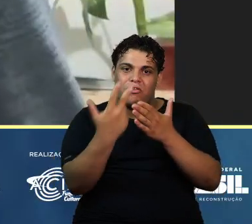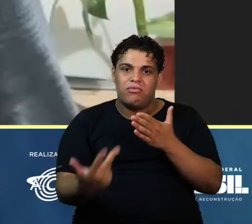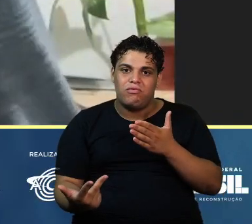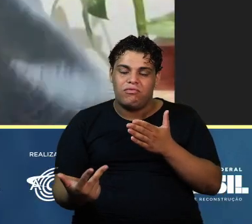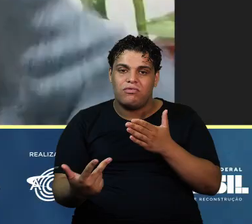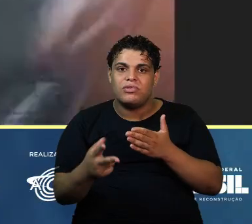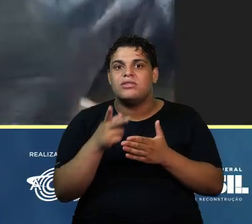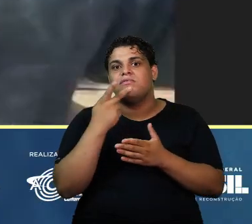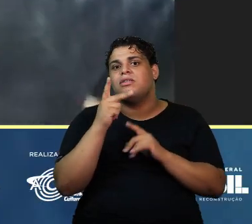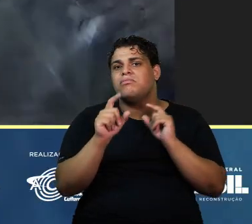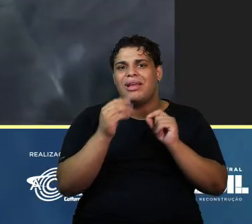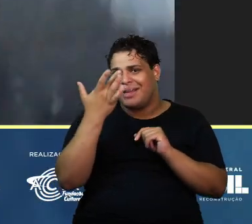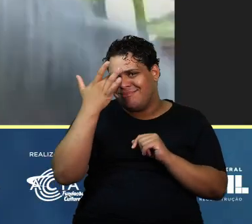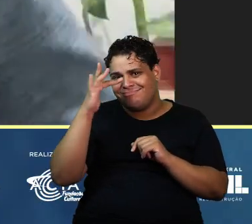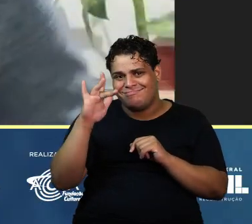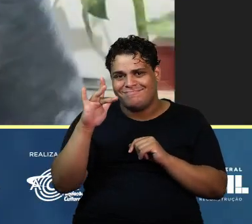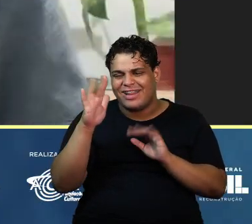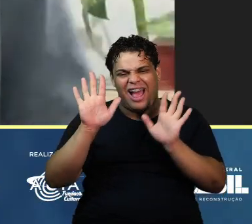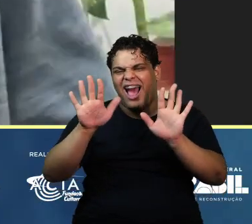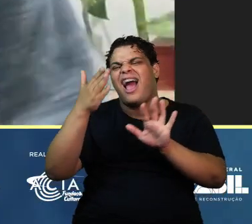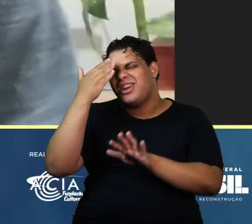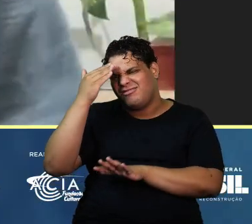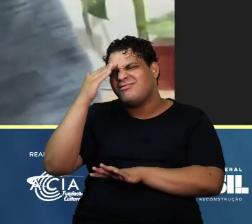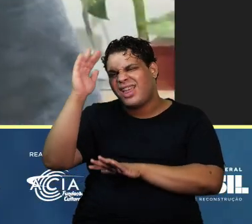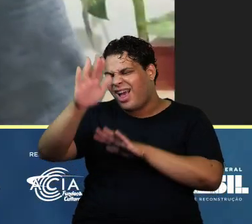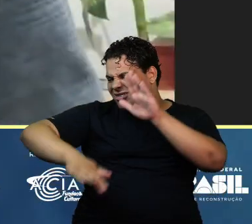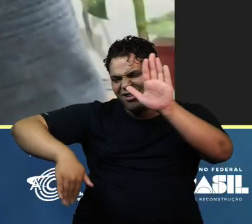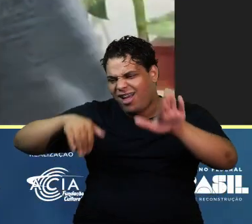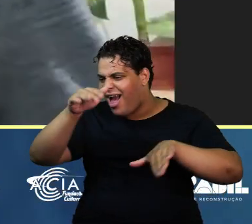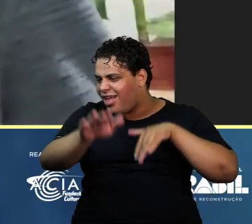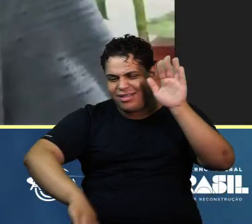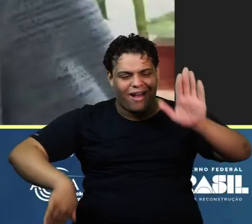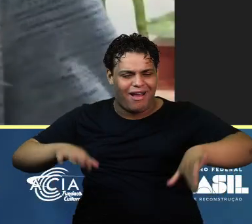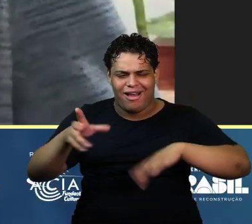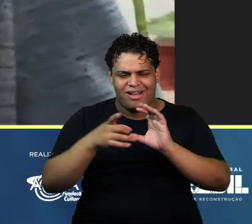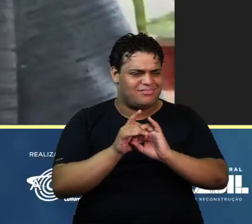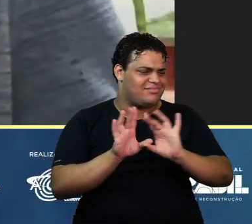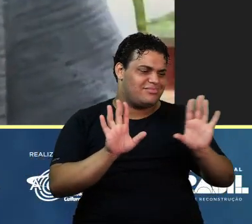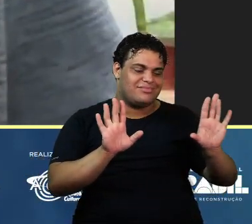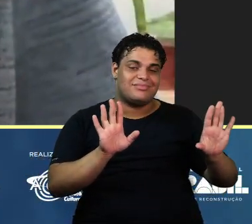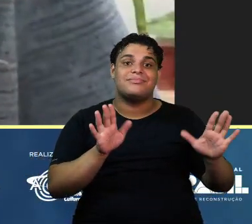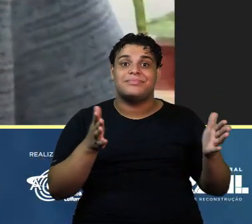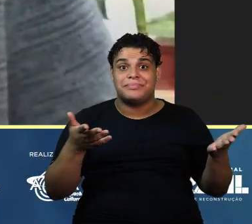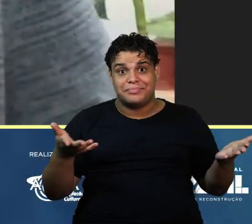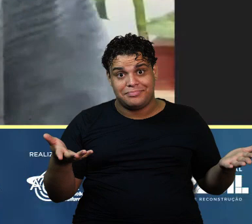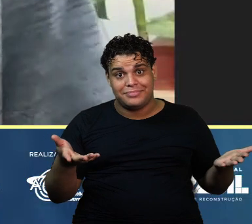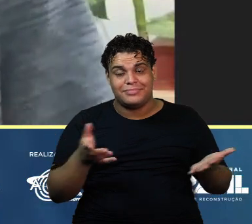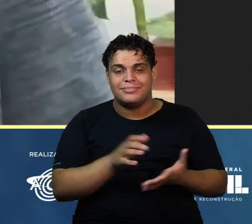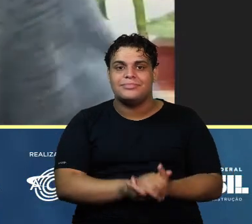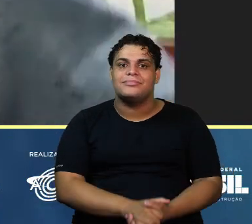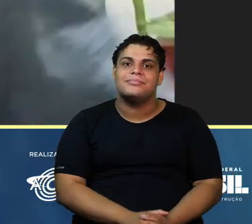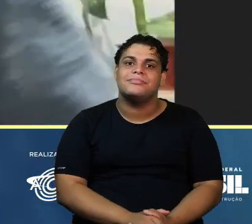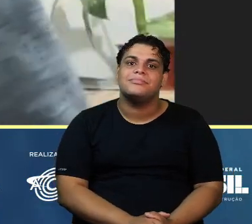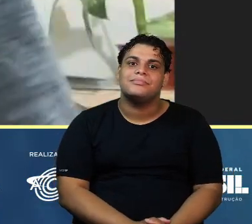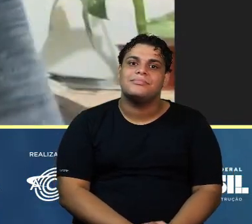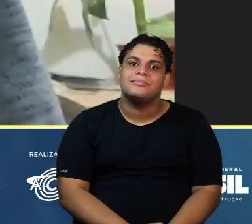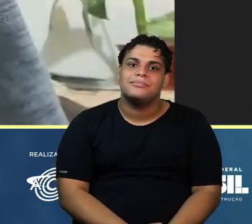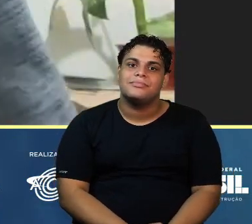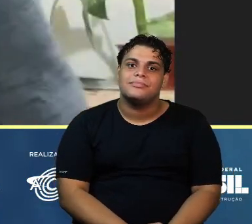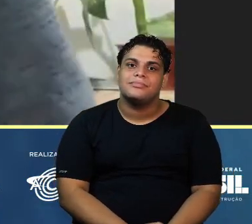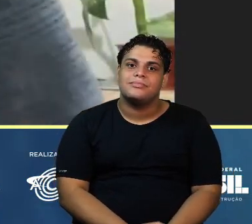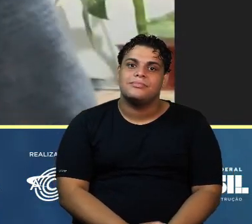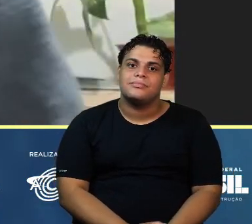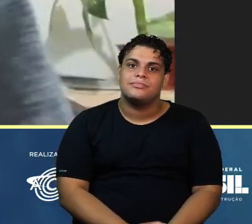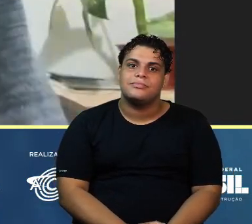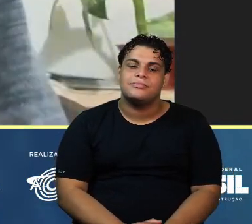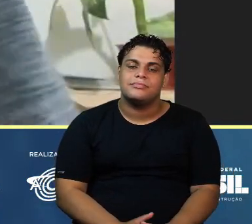isso, né? Eu sei nadar, então eu vou ali, tá tudo certo. Isso é um fato. Bom, então vou trazer